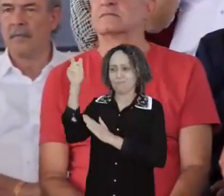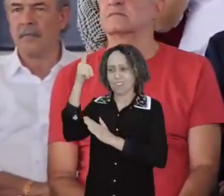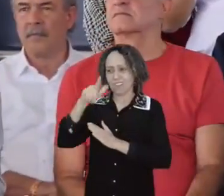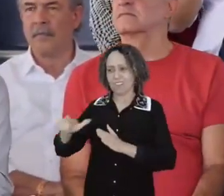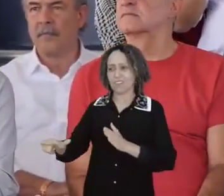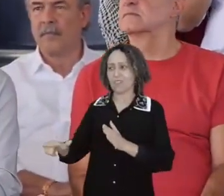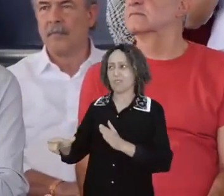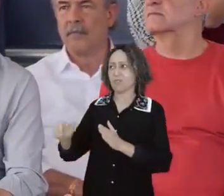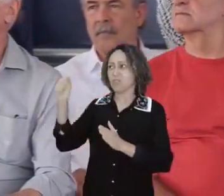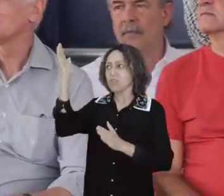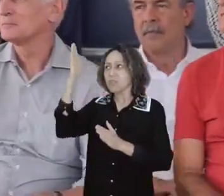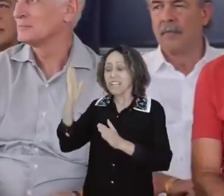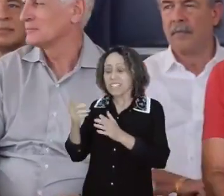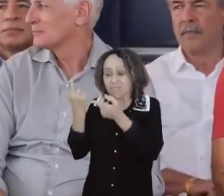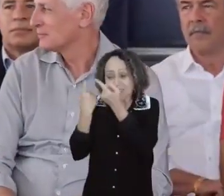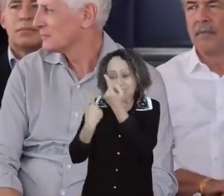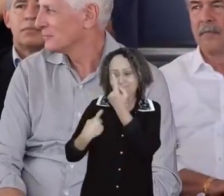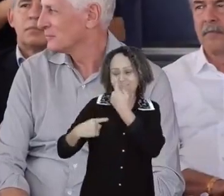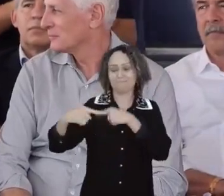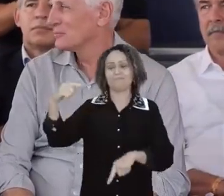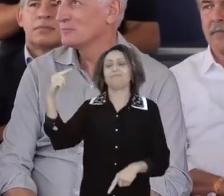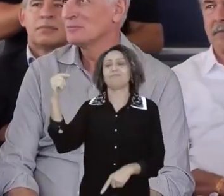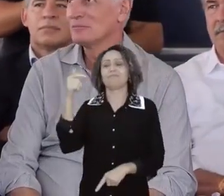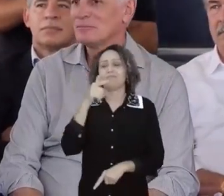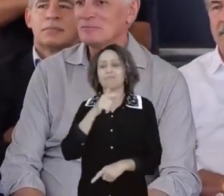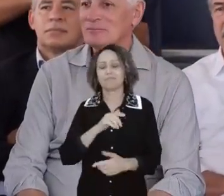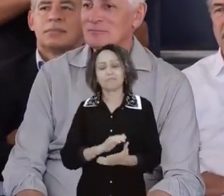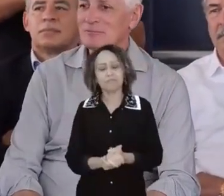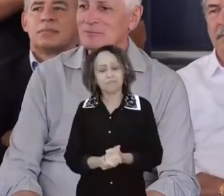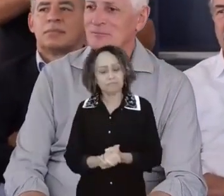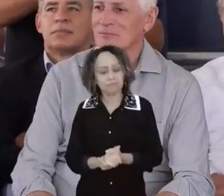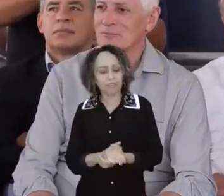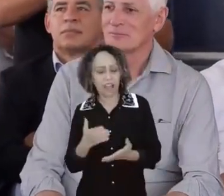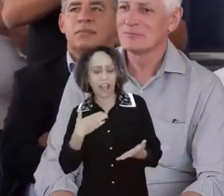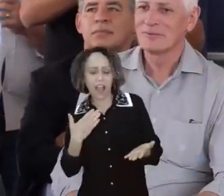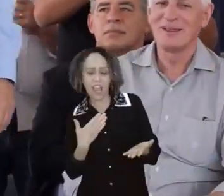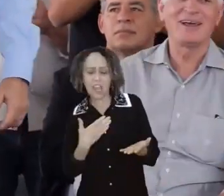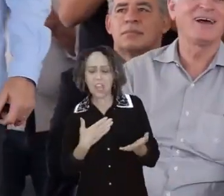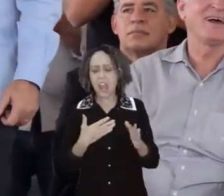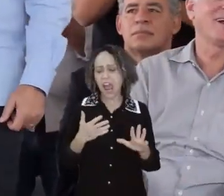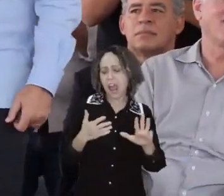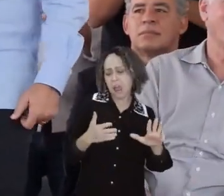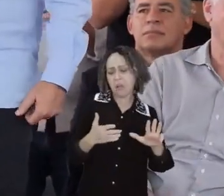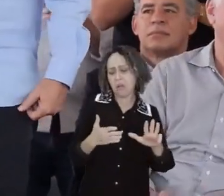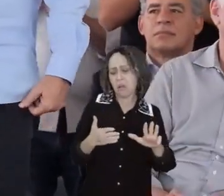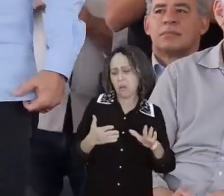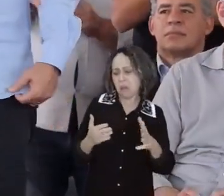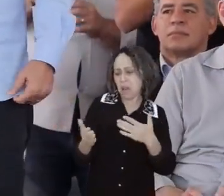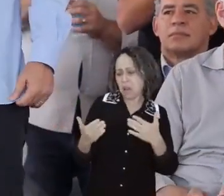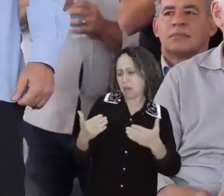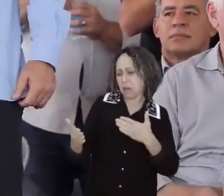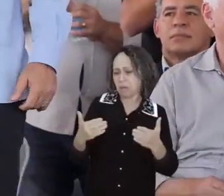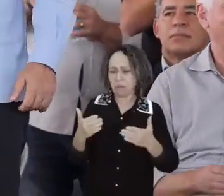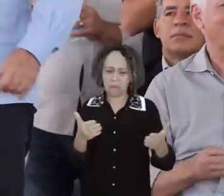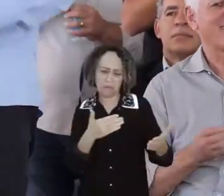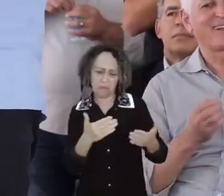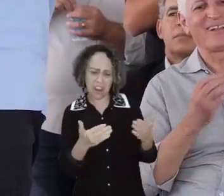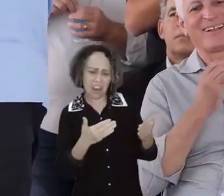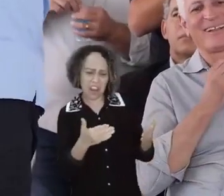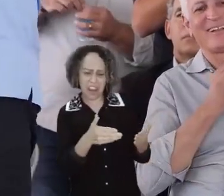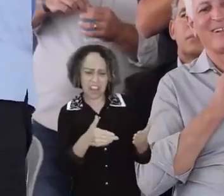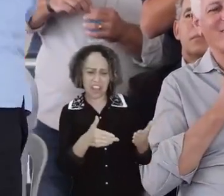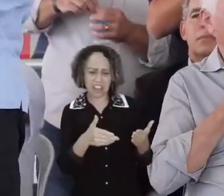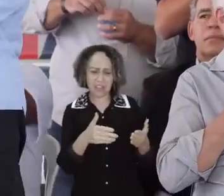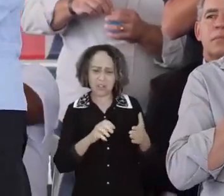com os amigos empresários, você fala, porra, cara, o Lula não quer tomar nossa fábrica. O Lula não quer tomar o